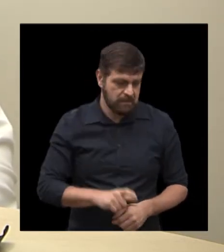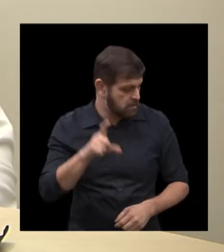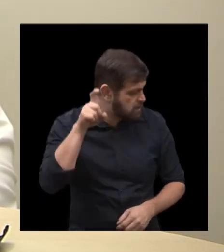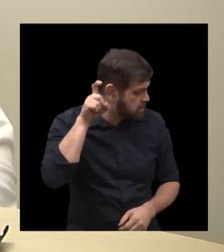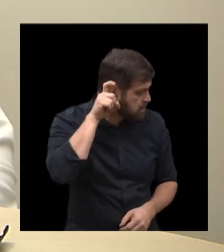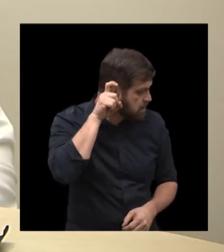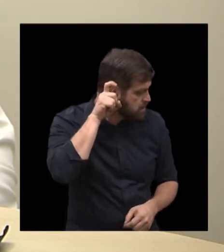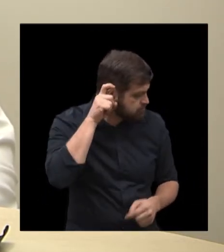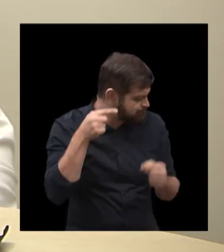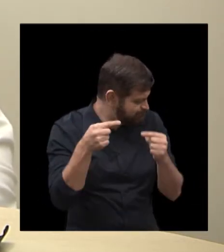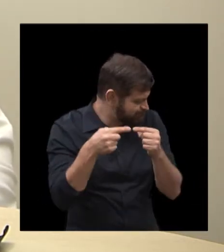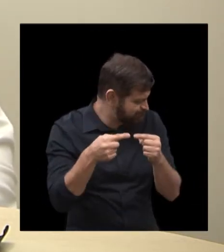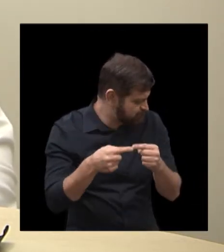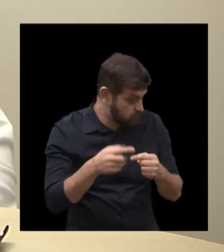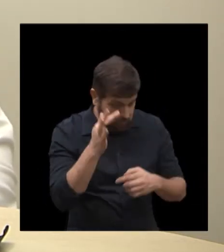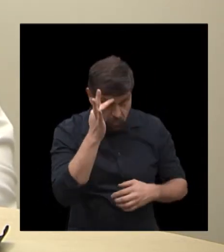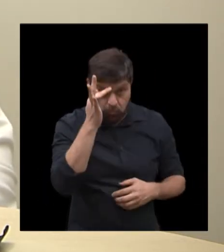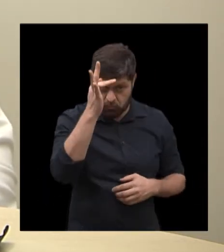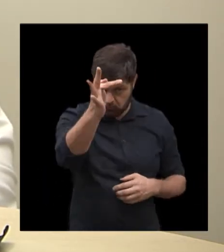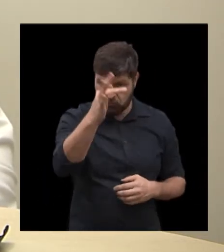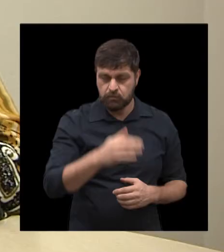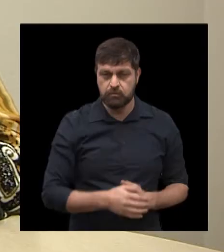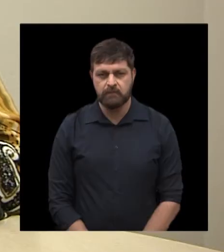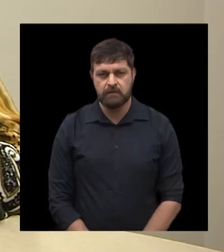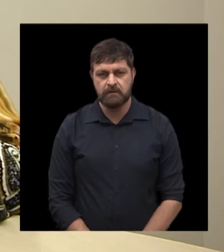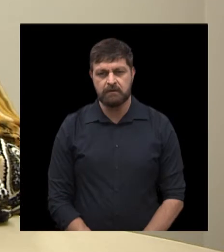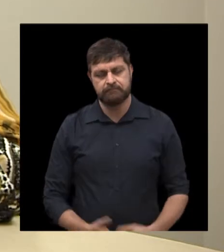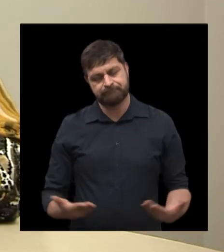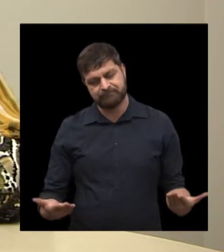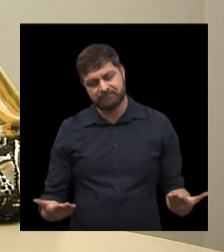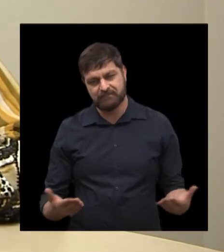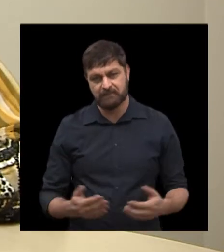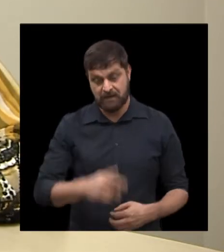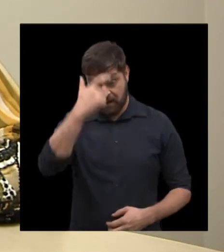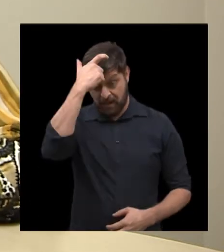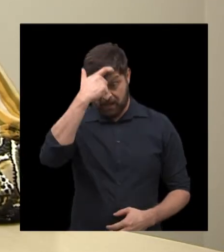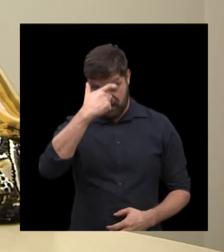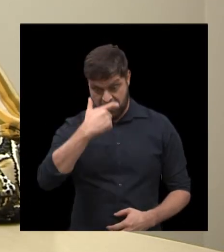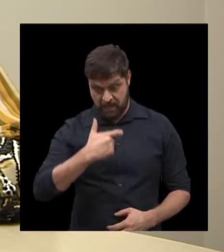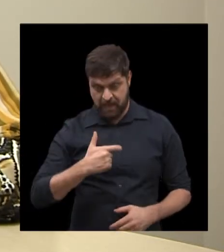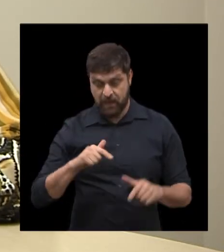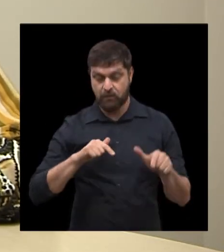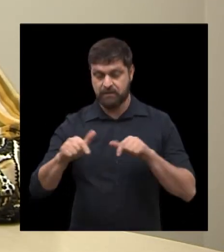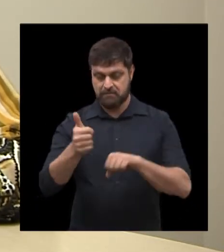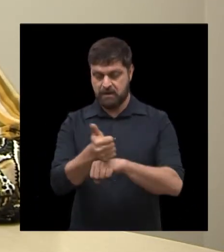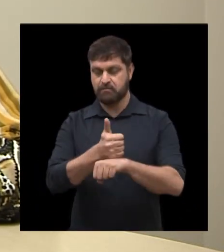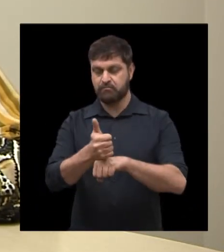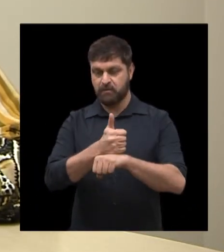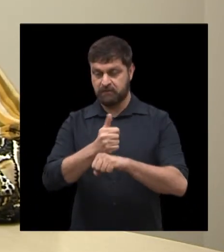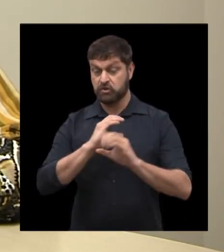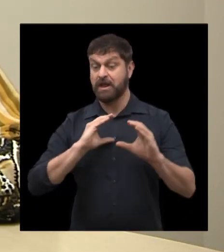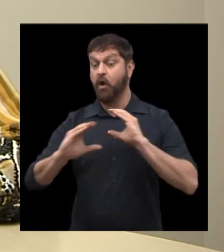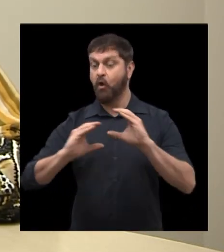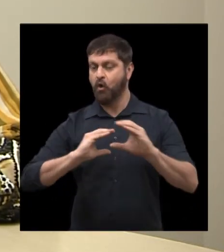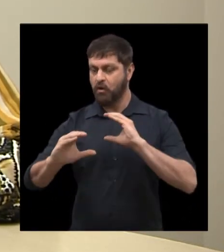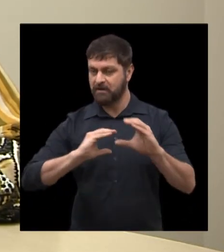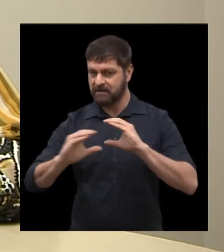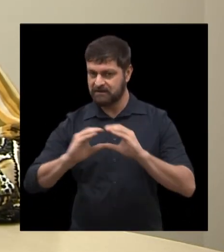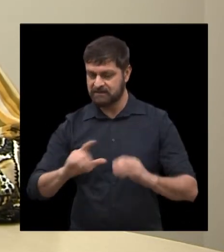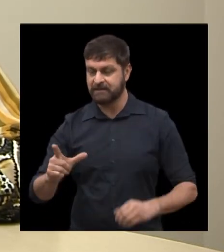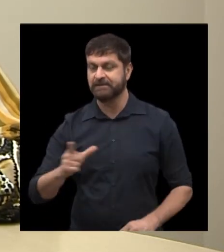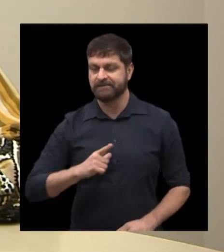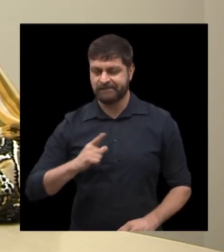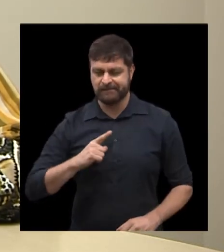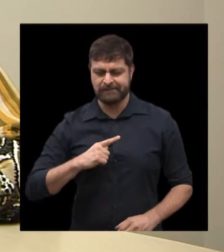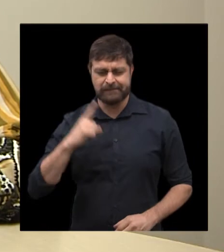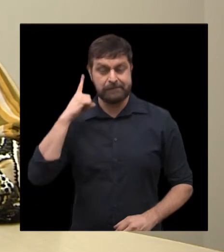auditiva, se for o caso, futuramente. Natasha, como eu sou uma pessoa de comunicação, uso muito fone